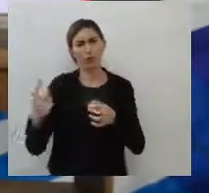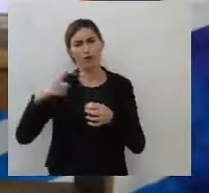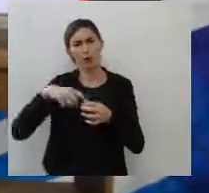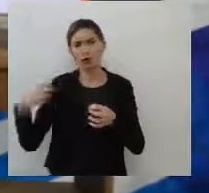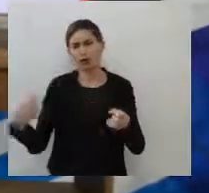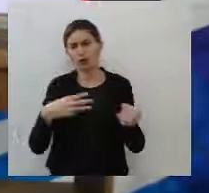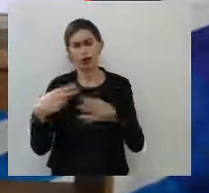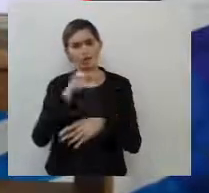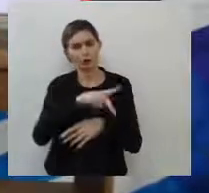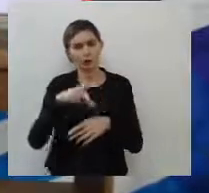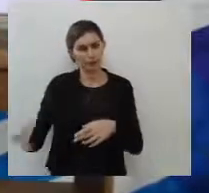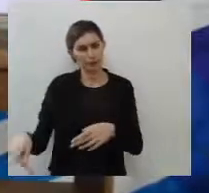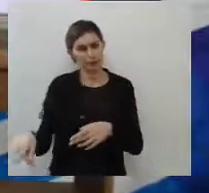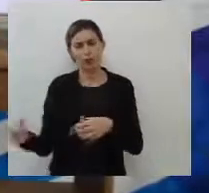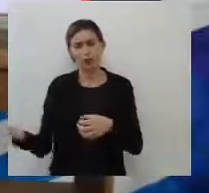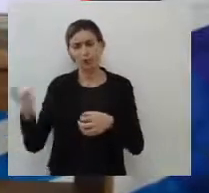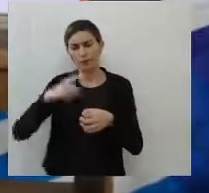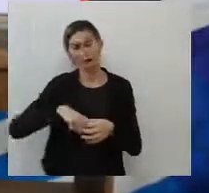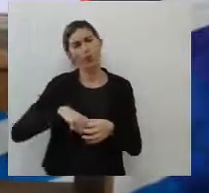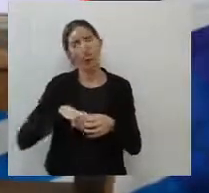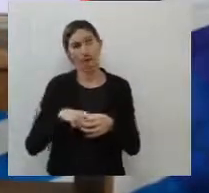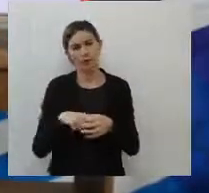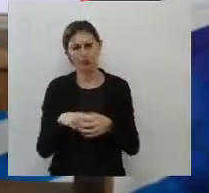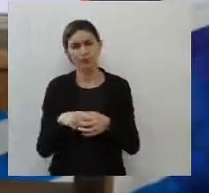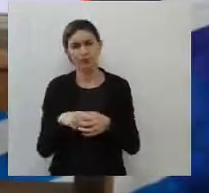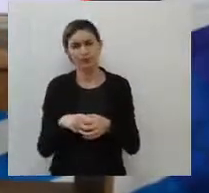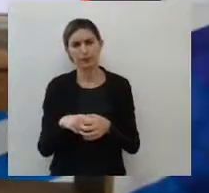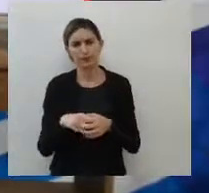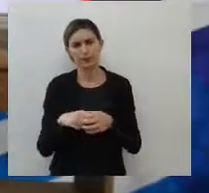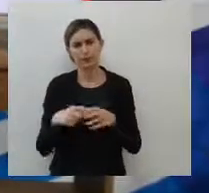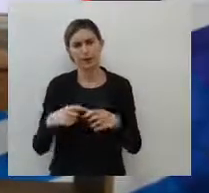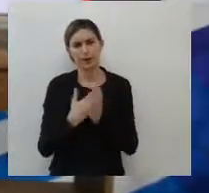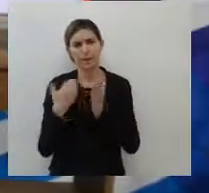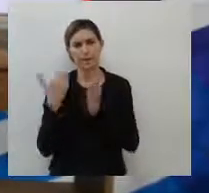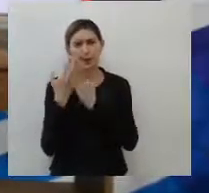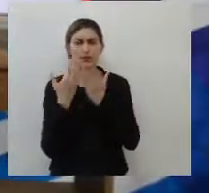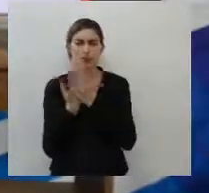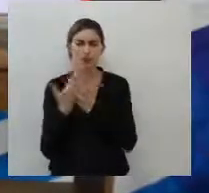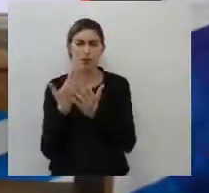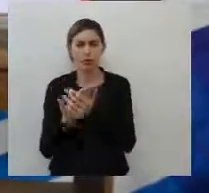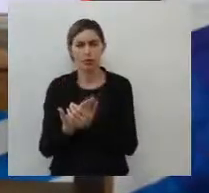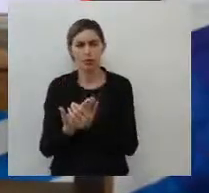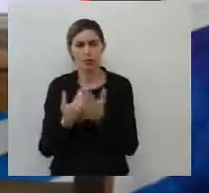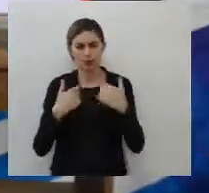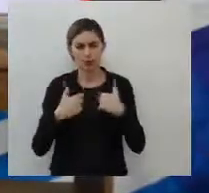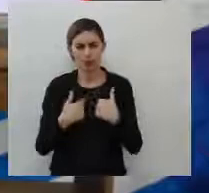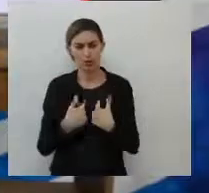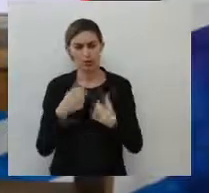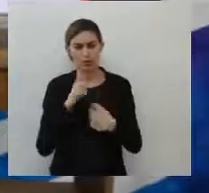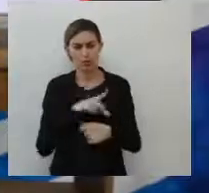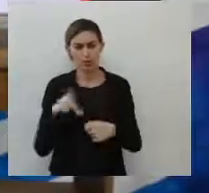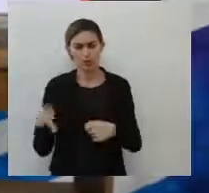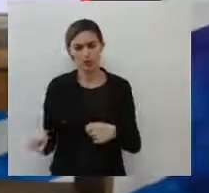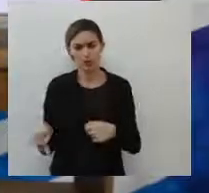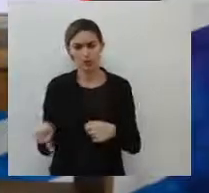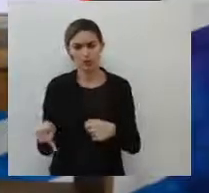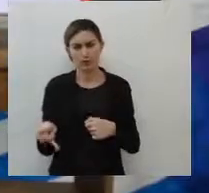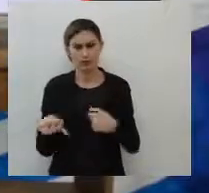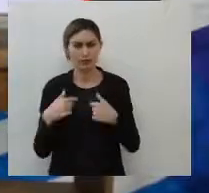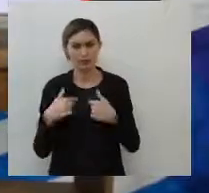novos professores, voltam com mais aulas. Eu, professor Henrique Virgínio